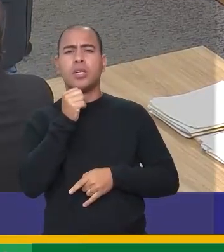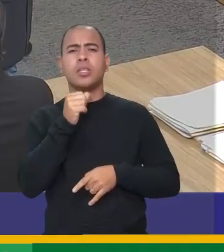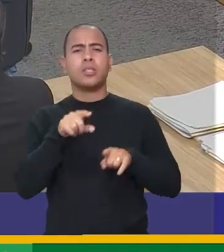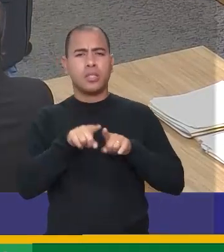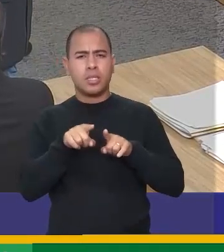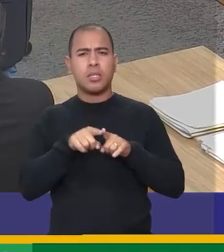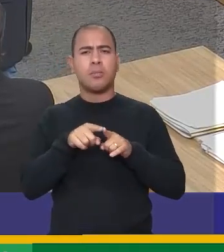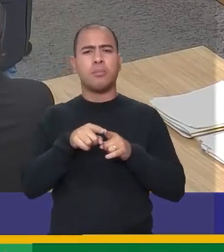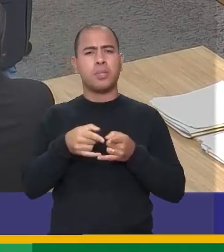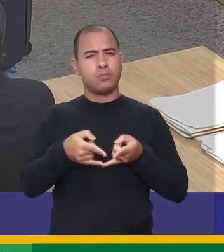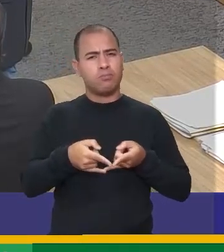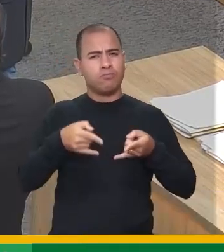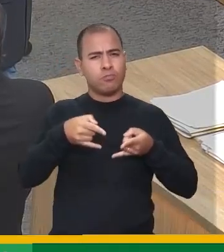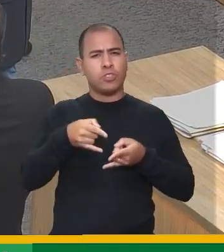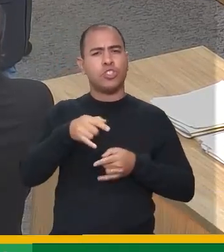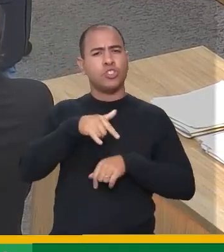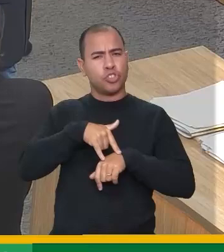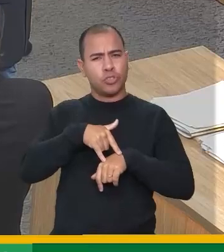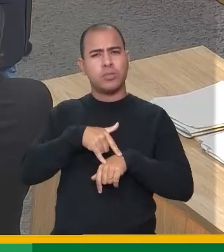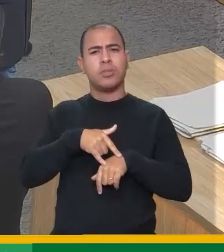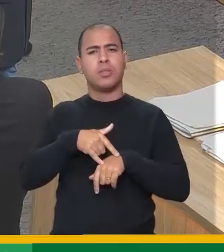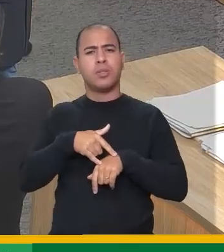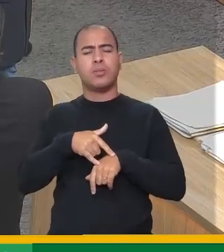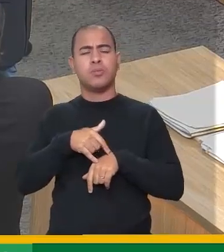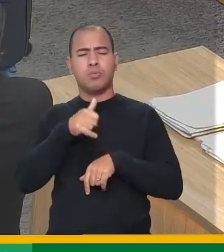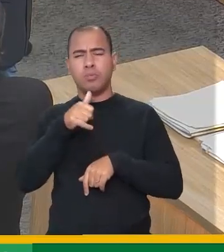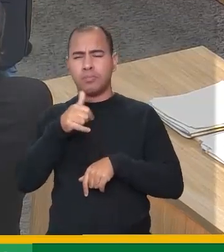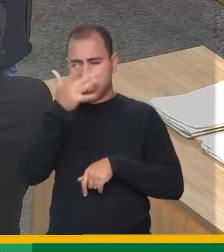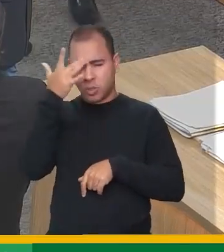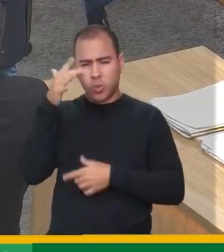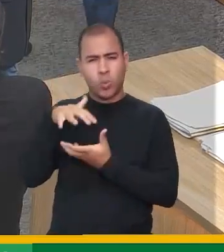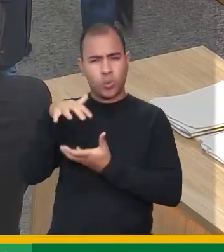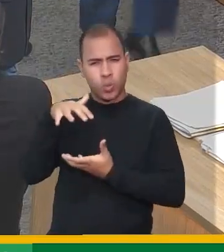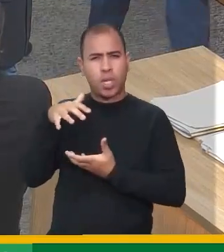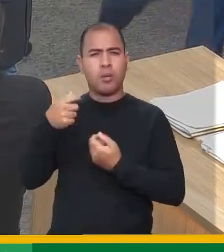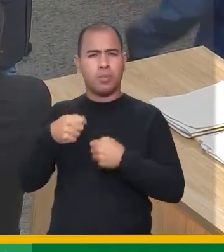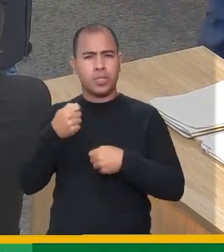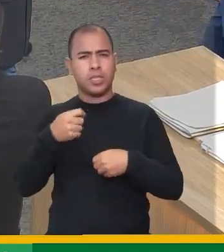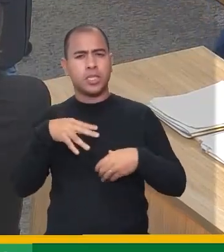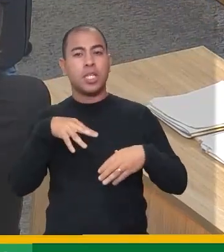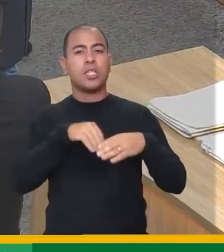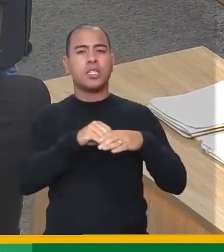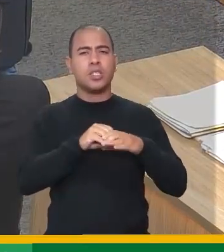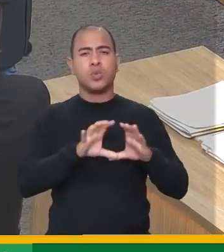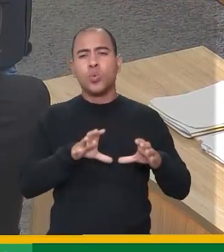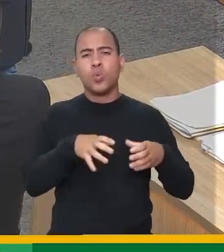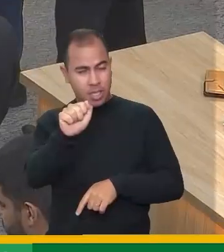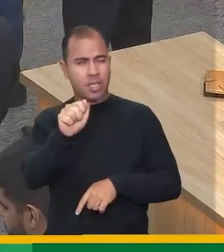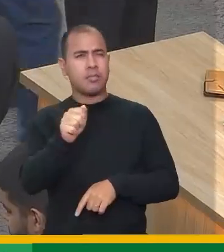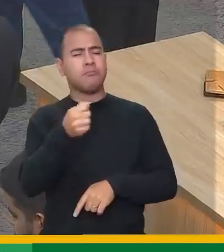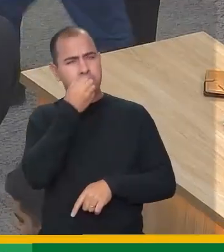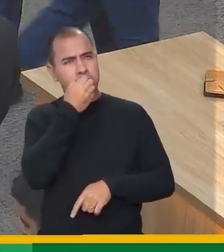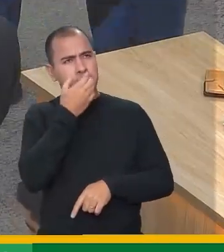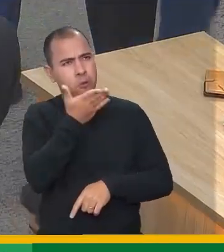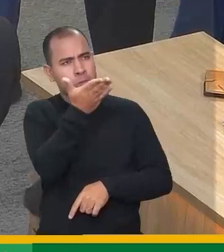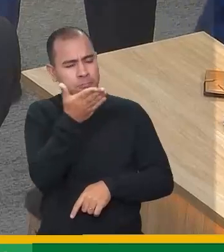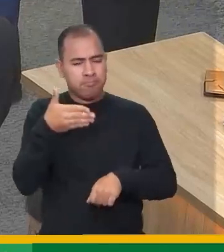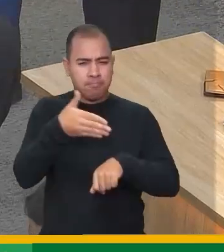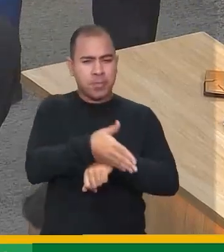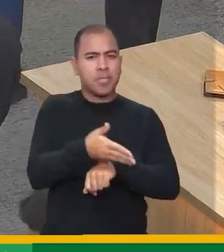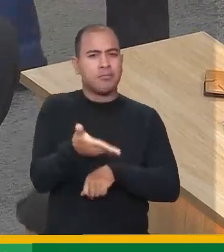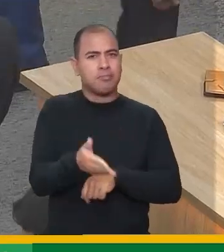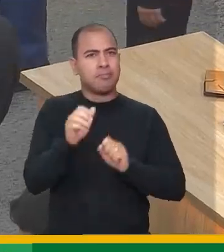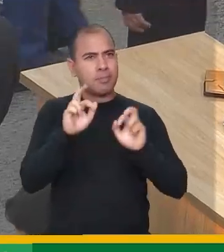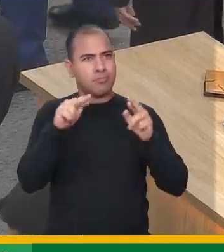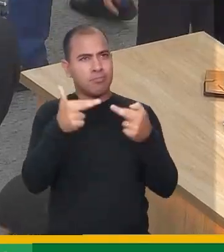fraldas geriátricas como itens essenciais em cestas básicas de Goiás a deputada Bia